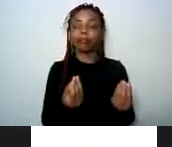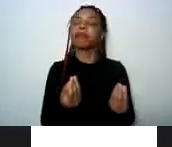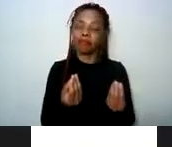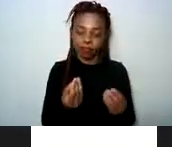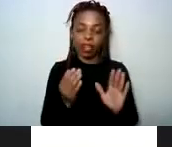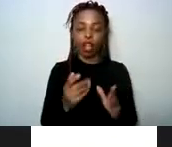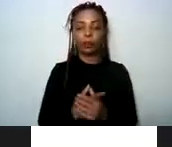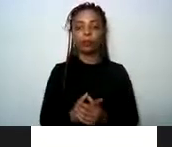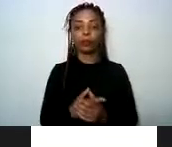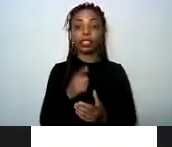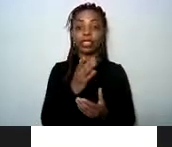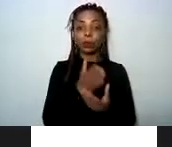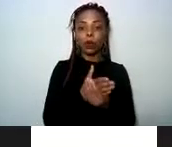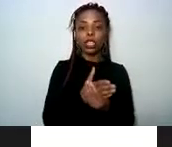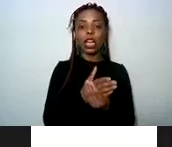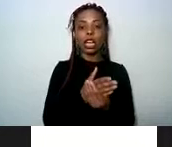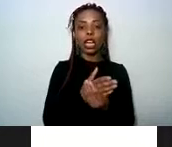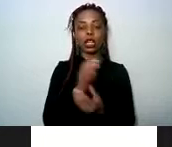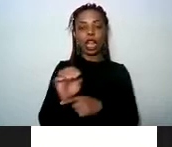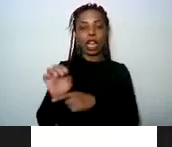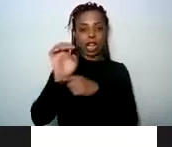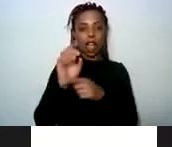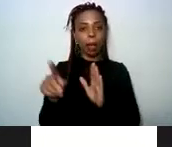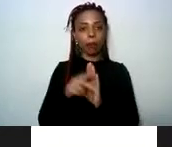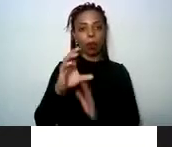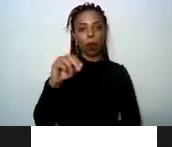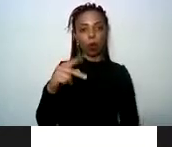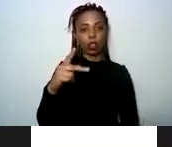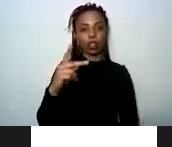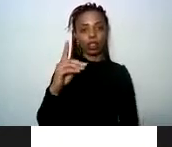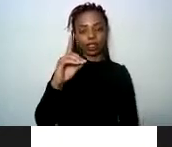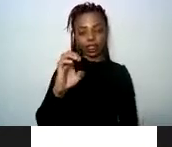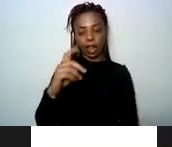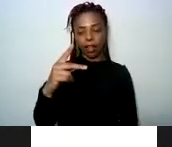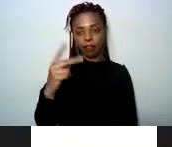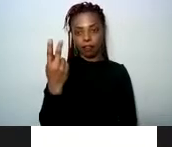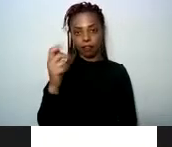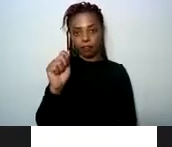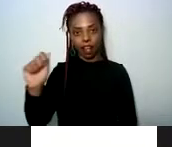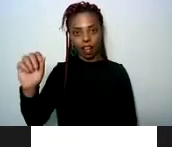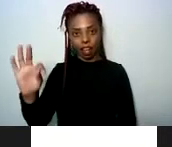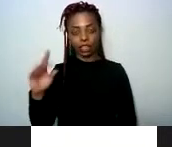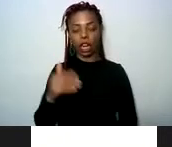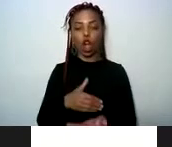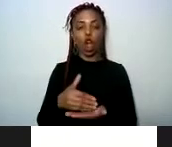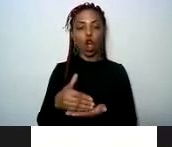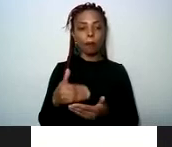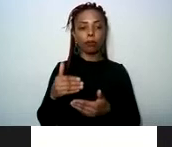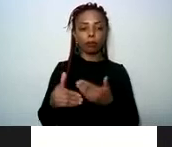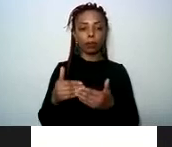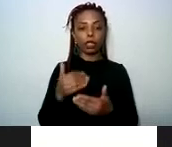processo estadual, que é o processo do CONDEFAT, ele entra em tramitação, opa,